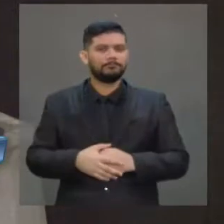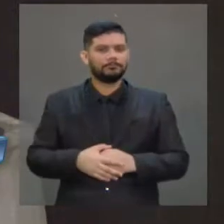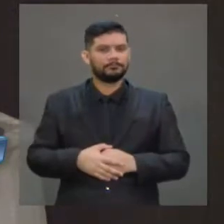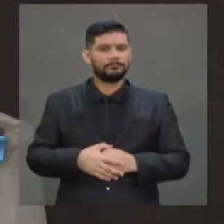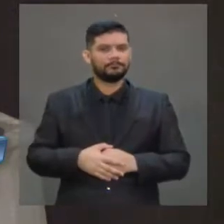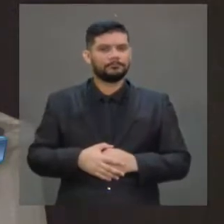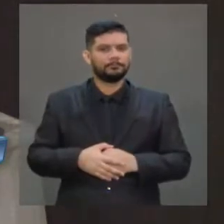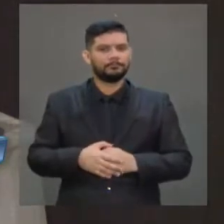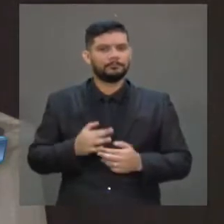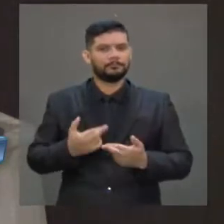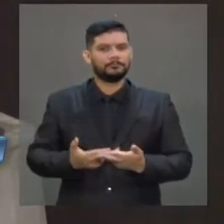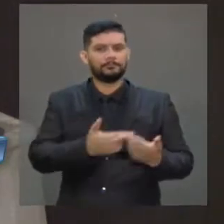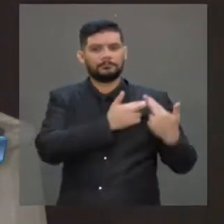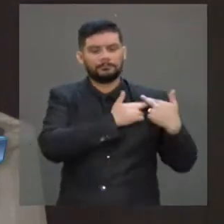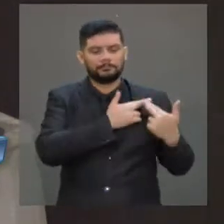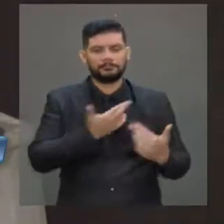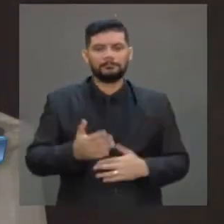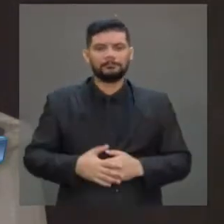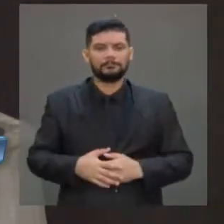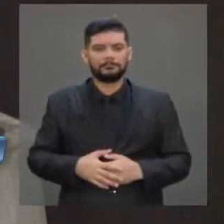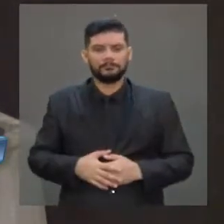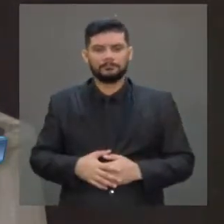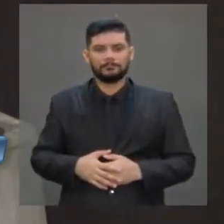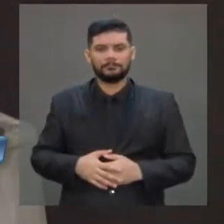A competência sobre meio ambiente,